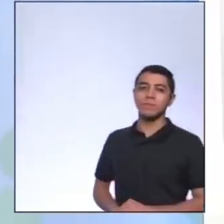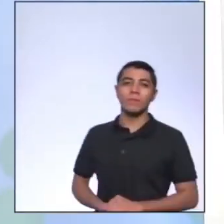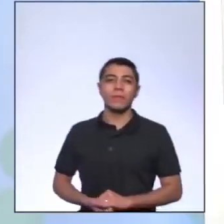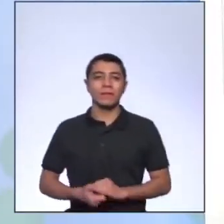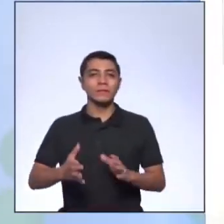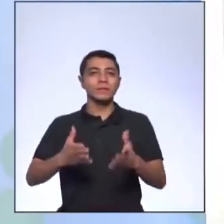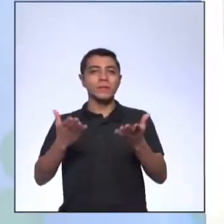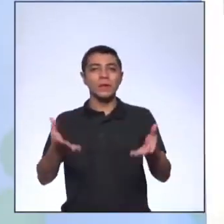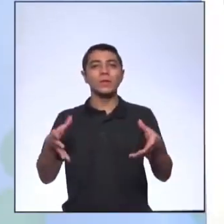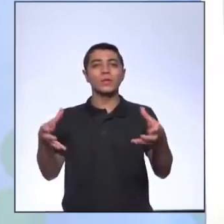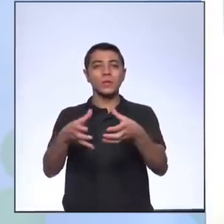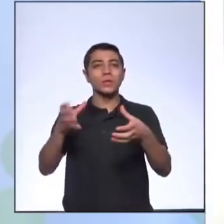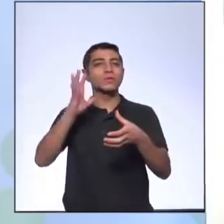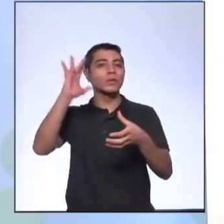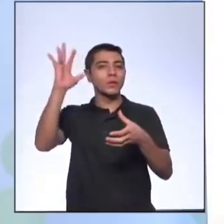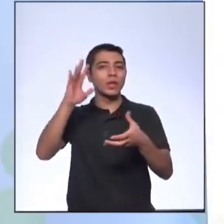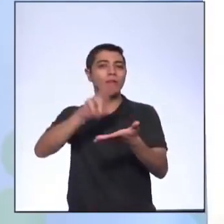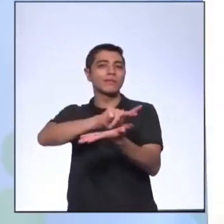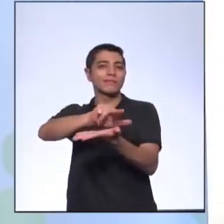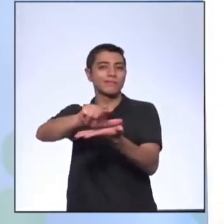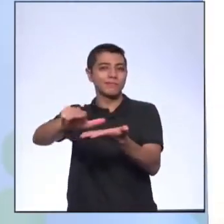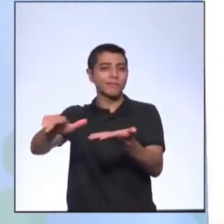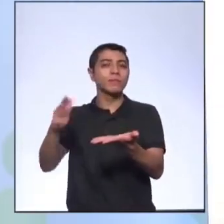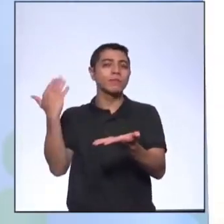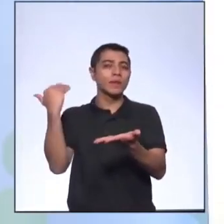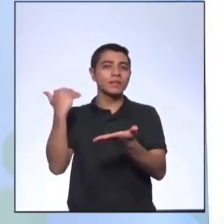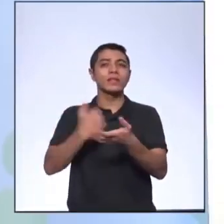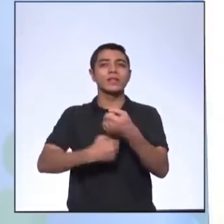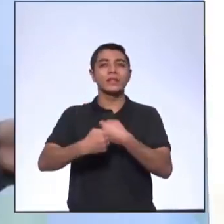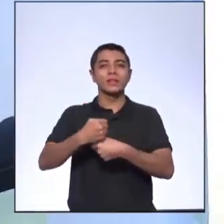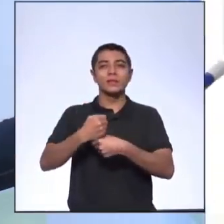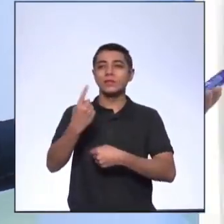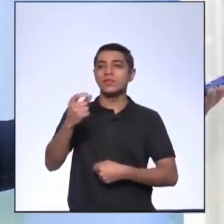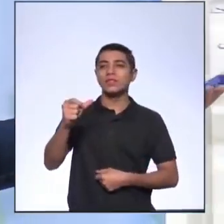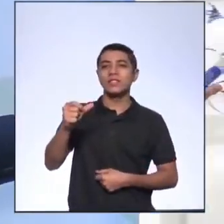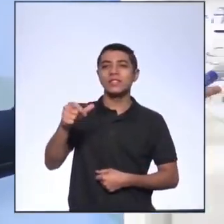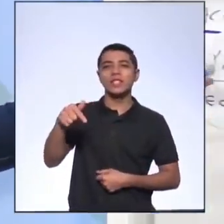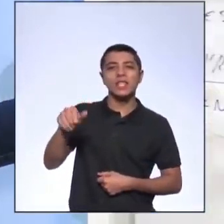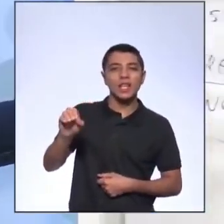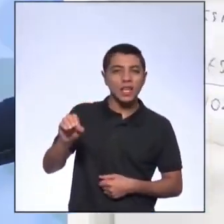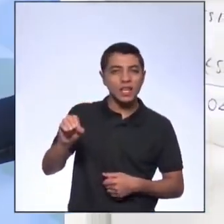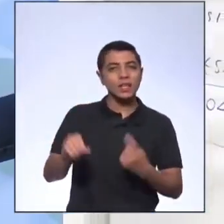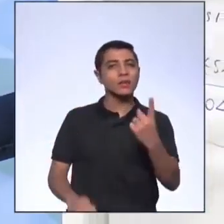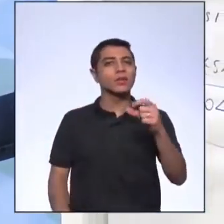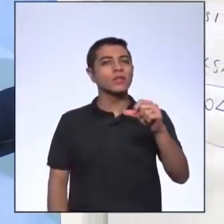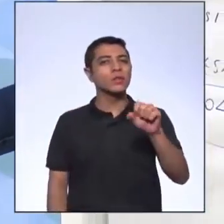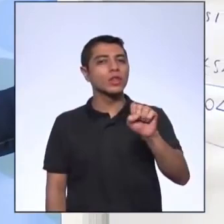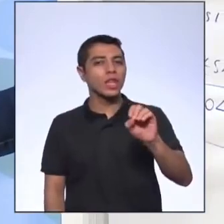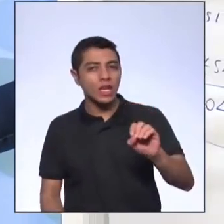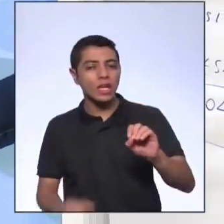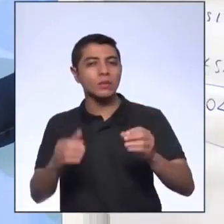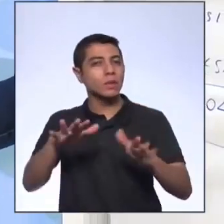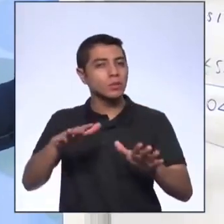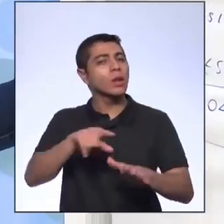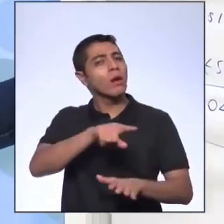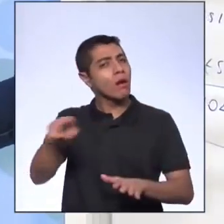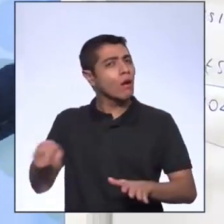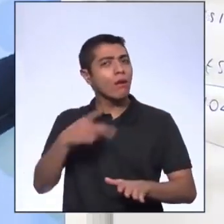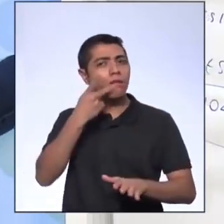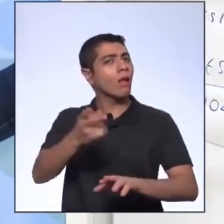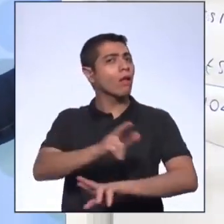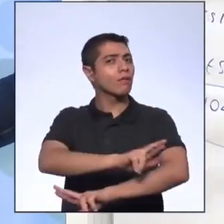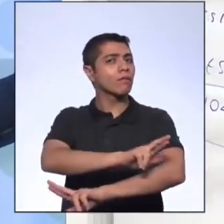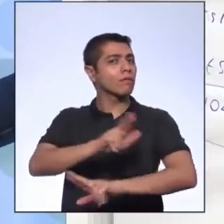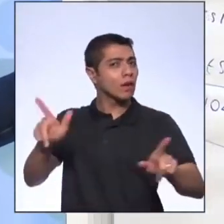a partir aí da década de 60, 70, começam a romper esse paradigma e mostrar que não. Eu posso